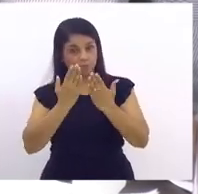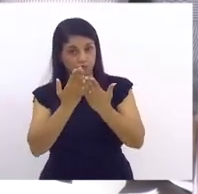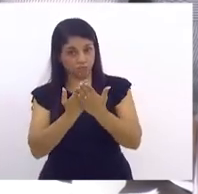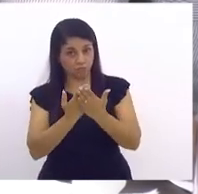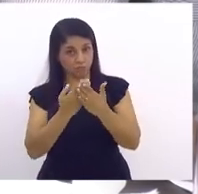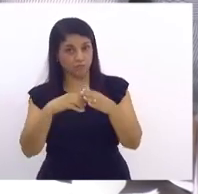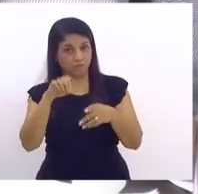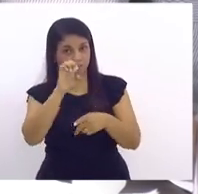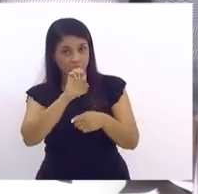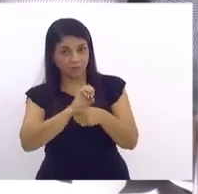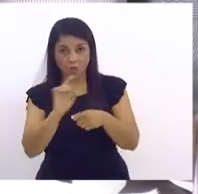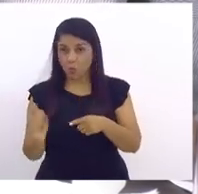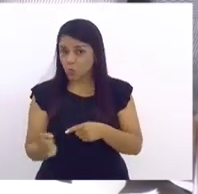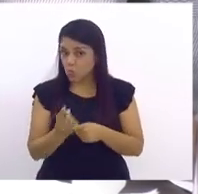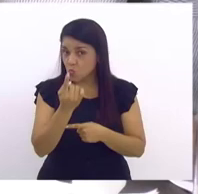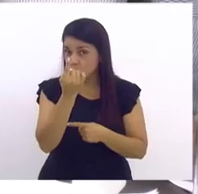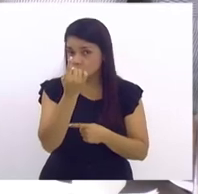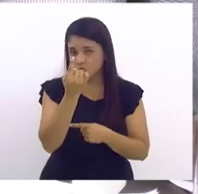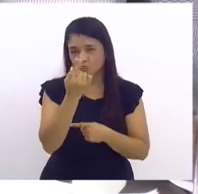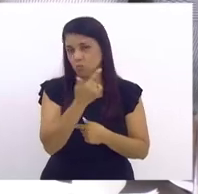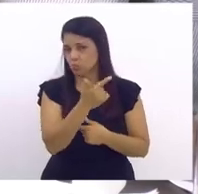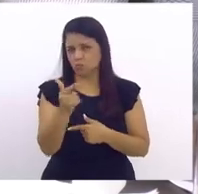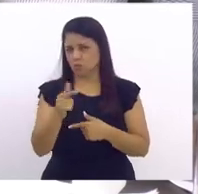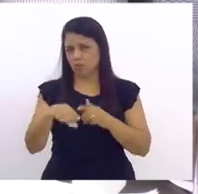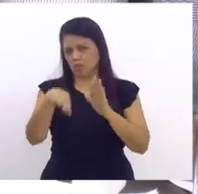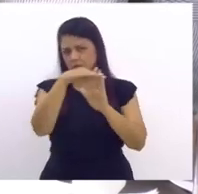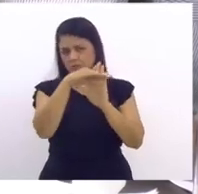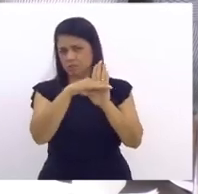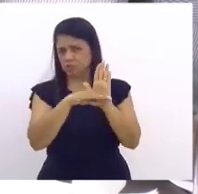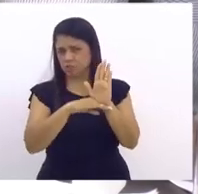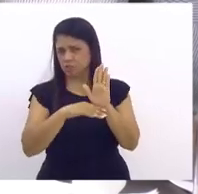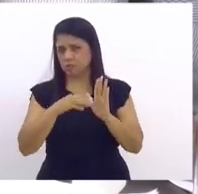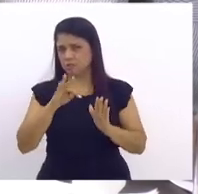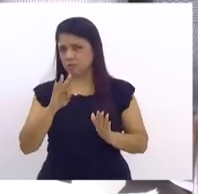também que é um único, não tem uma lista tríplice, é a escolha de